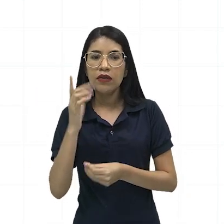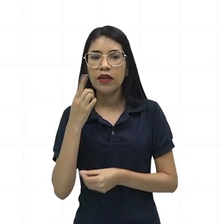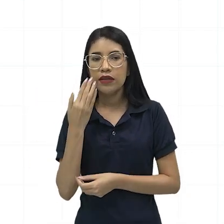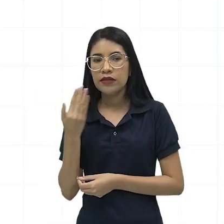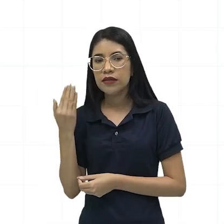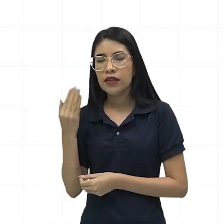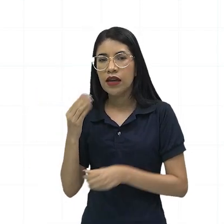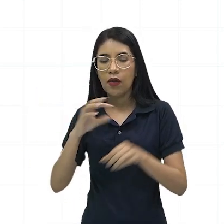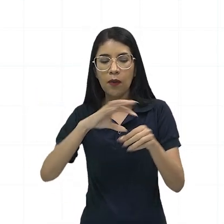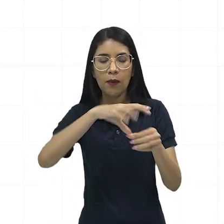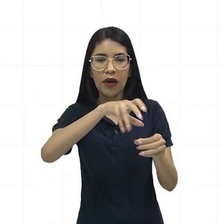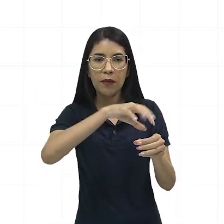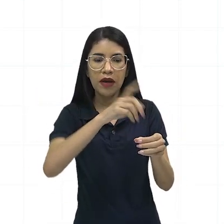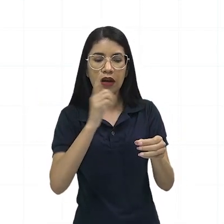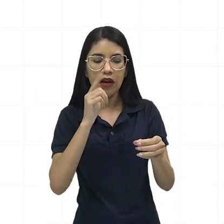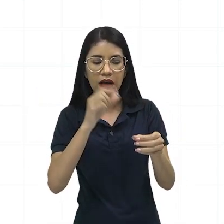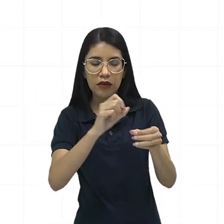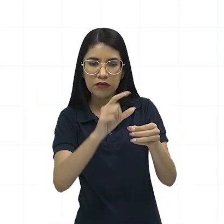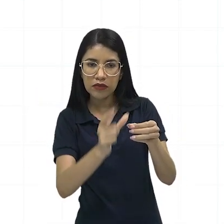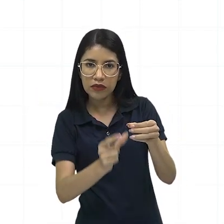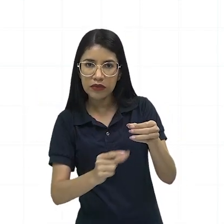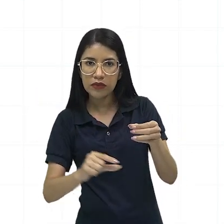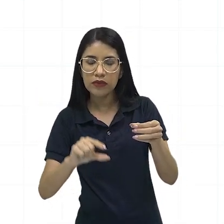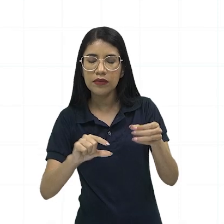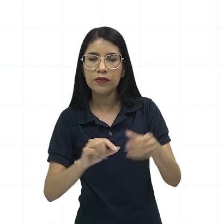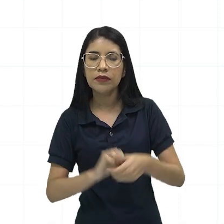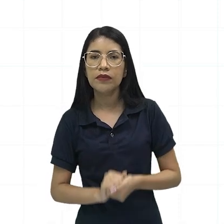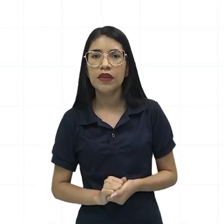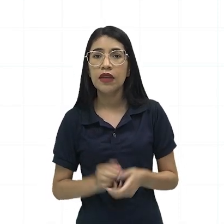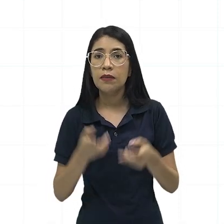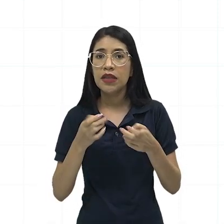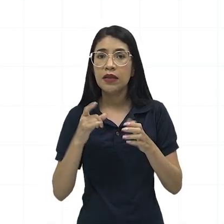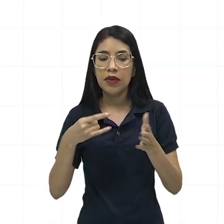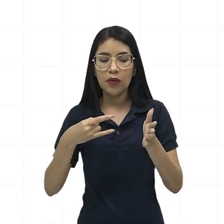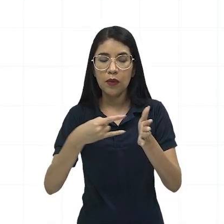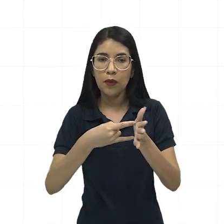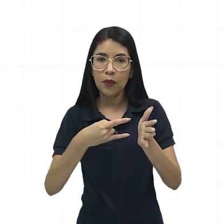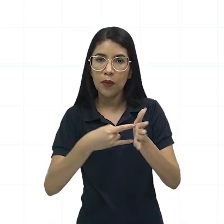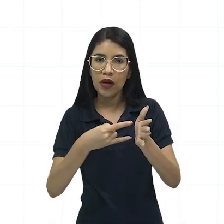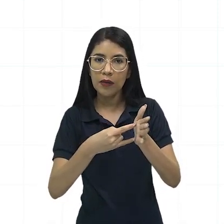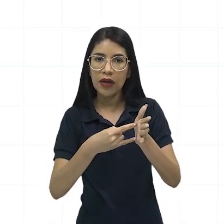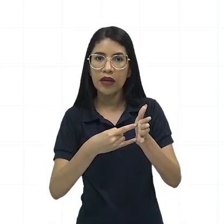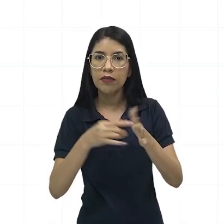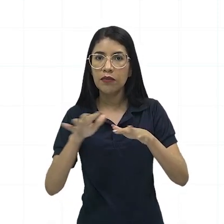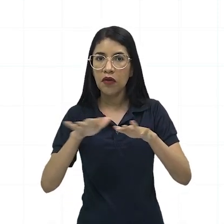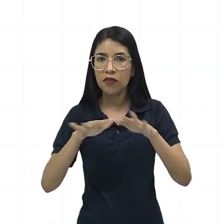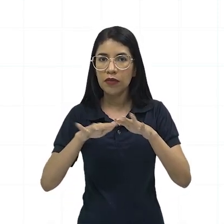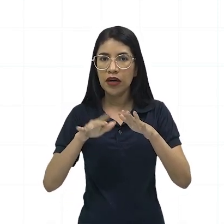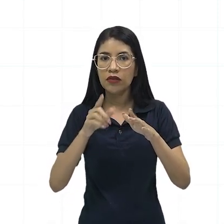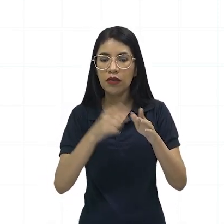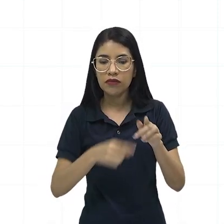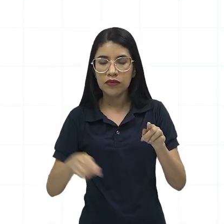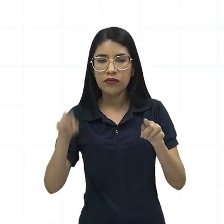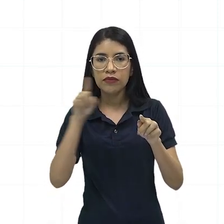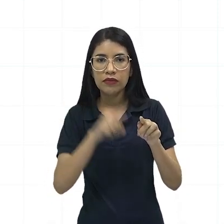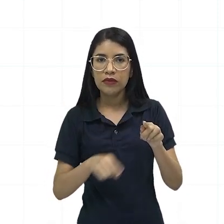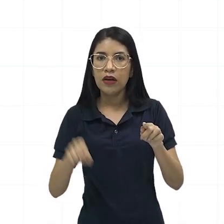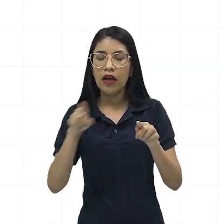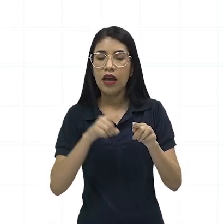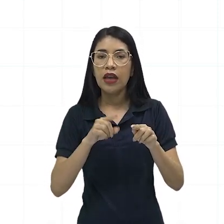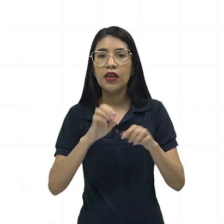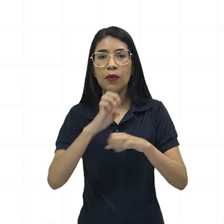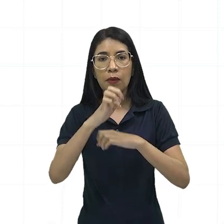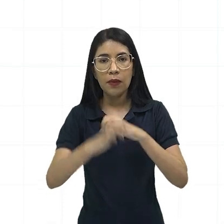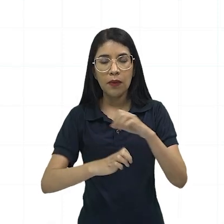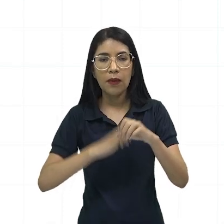a água. Observem vocês que o ímã começa a se movimentar e os elétrons vão começar a se